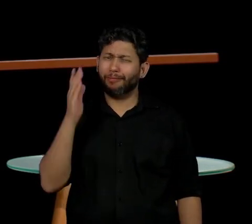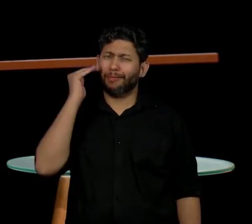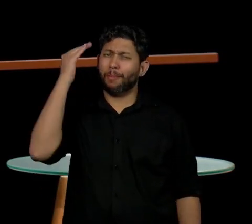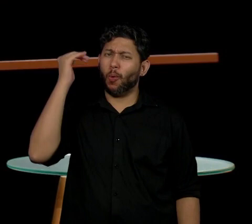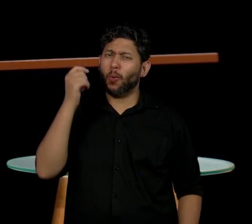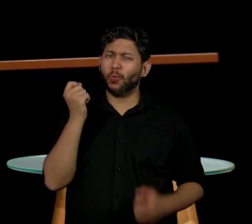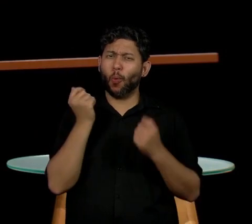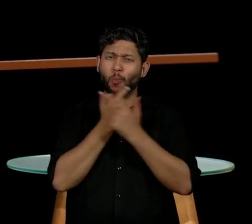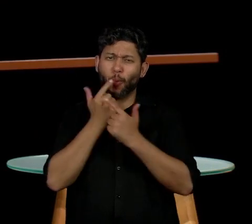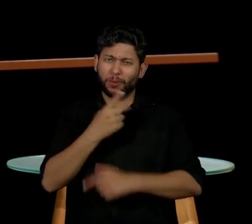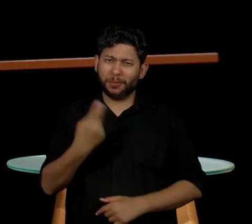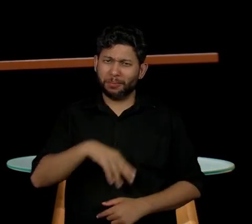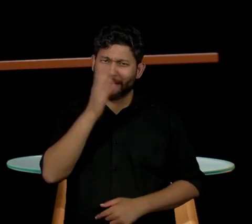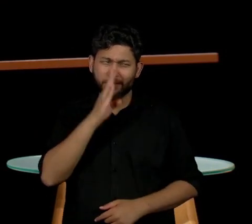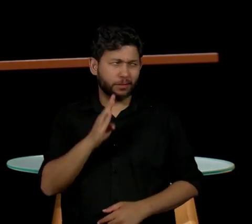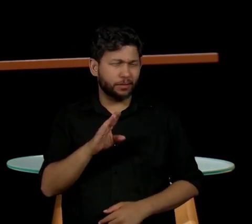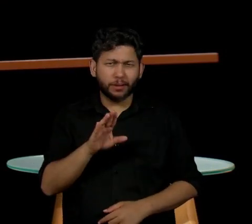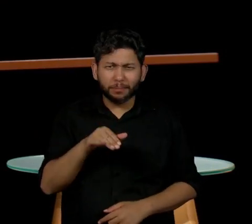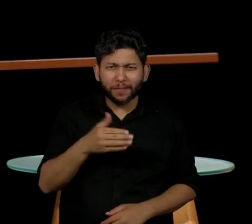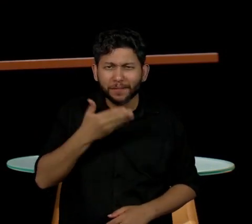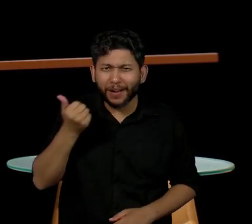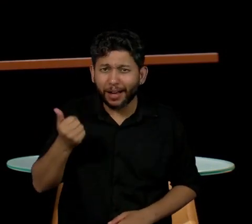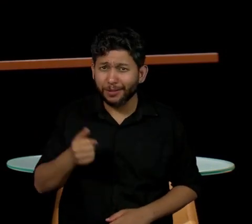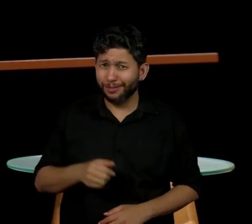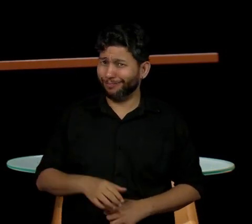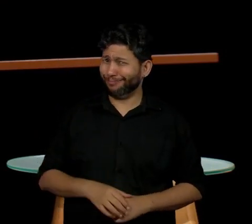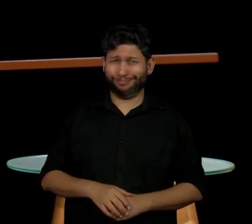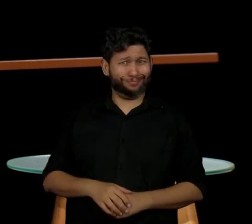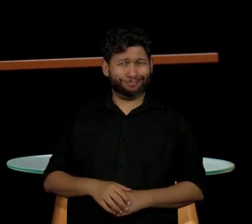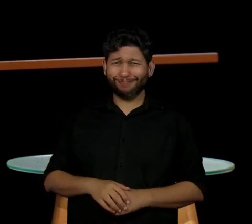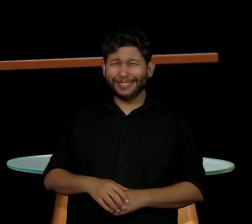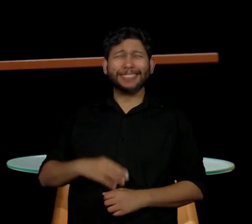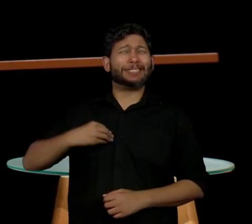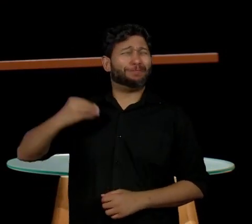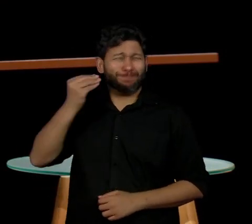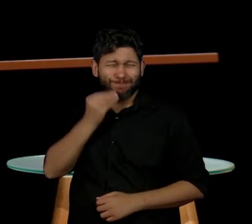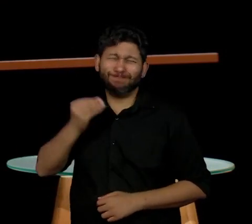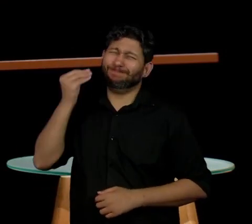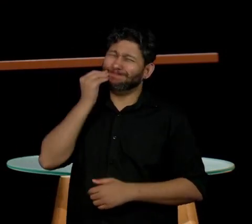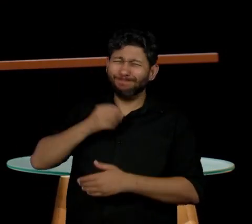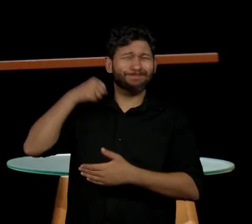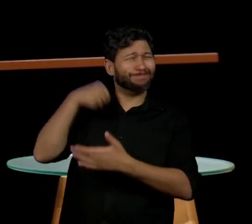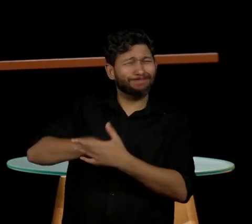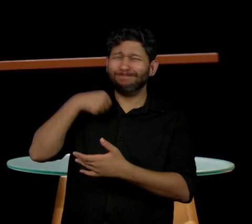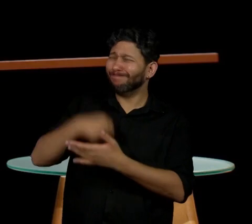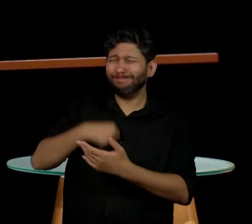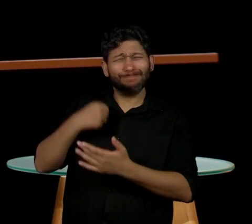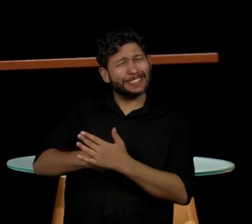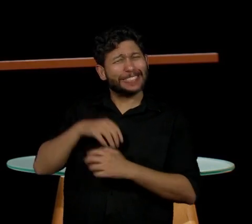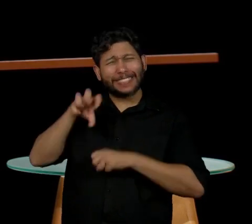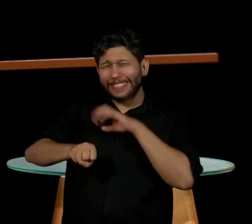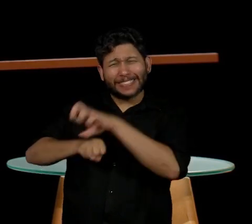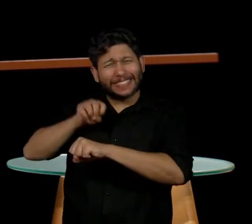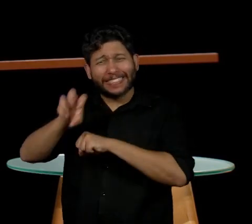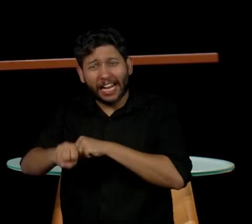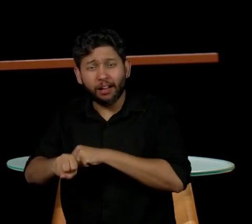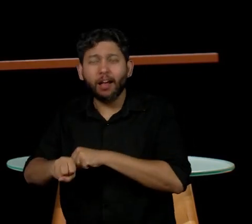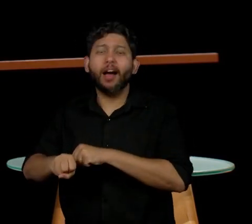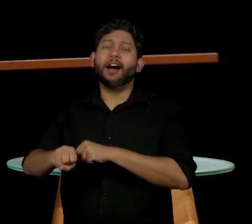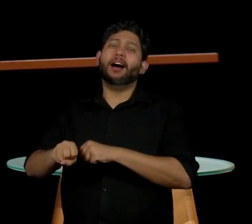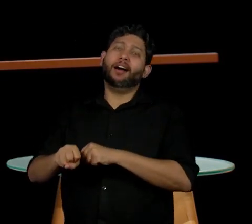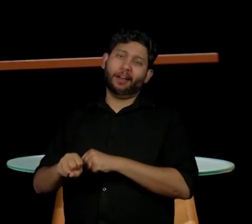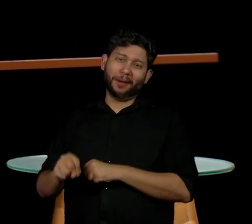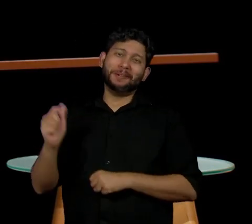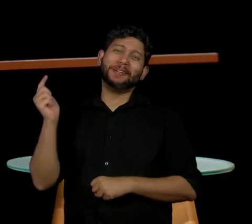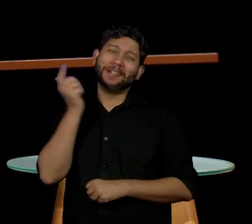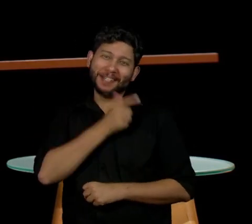nada fácil. Na verdade, foi uma epopeia, até que, finalmente, o Brasil inteiro passou a admirá-lo. Uma história de talento,